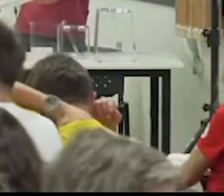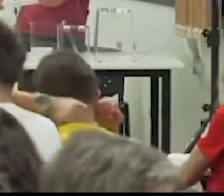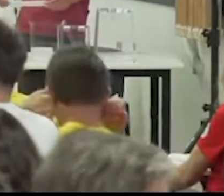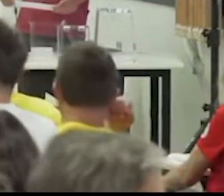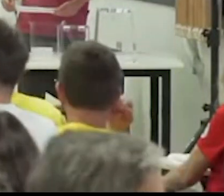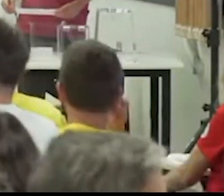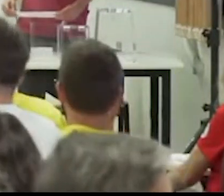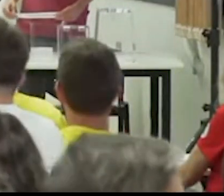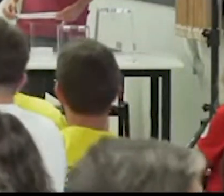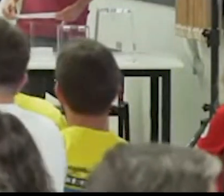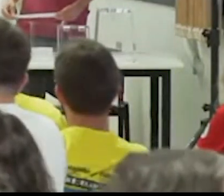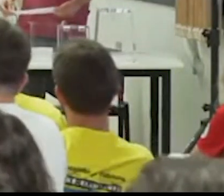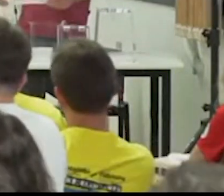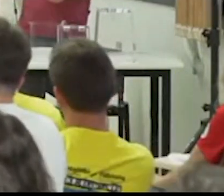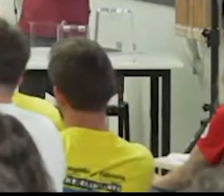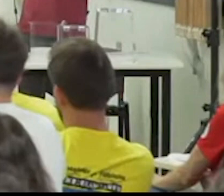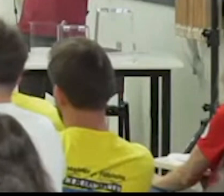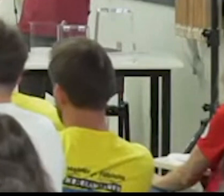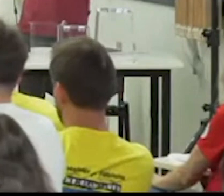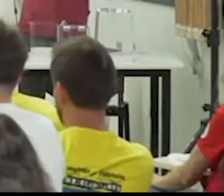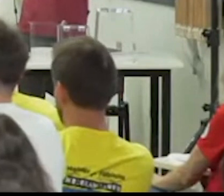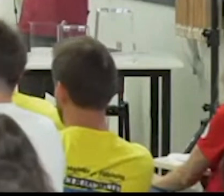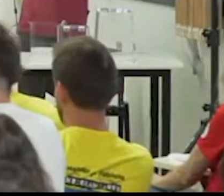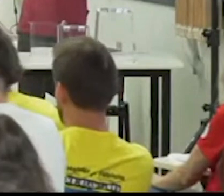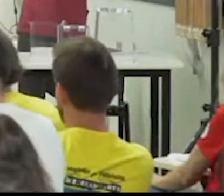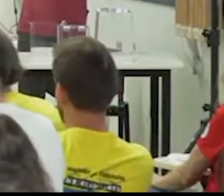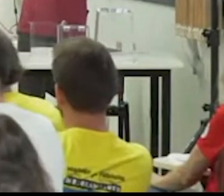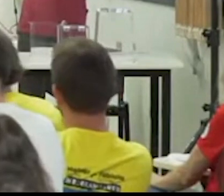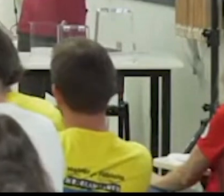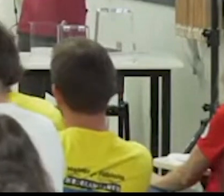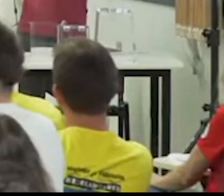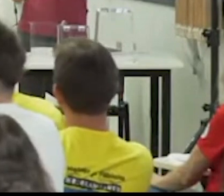na corrida pela reitoria da UFO para a gestão